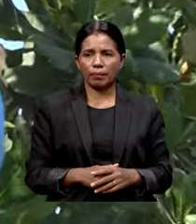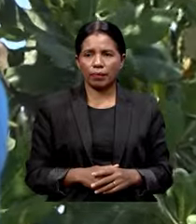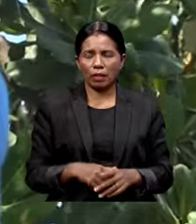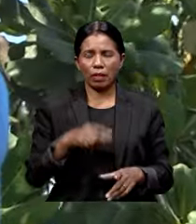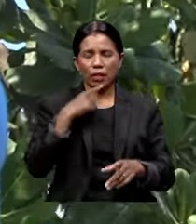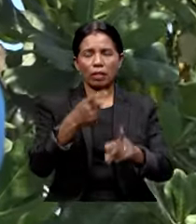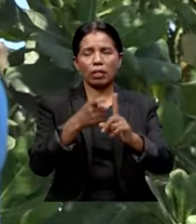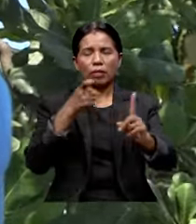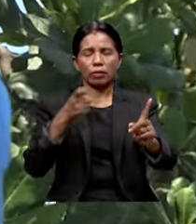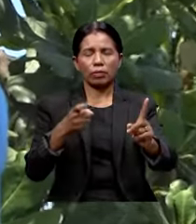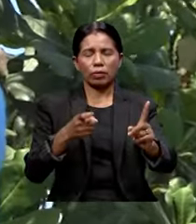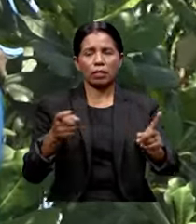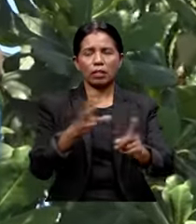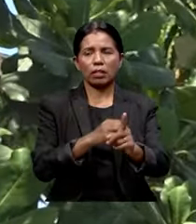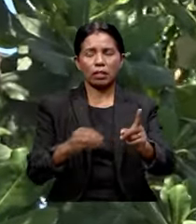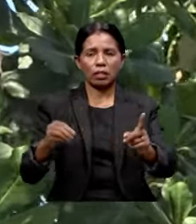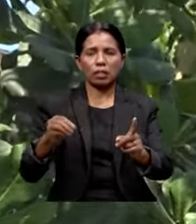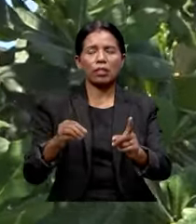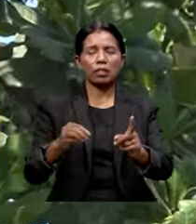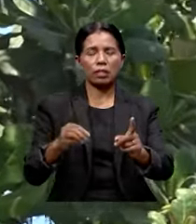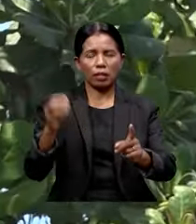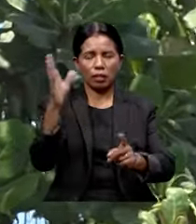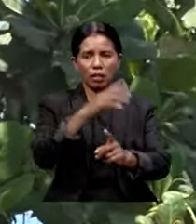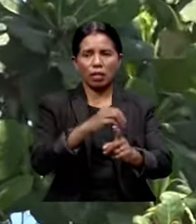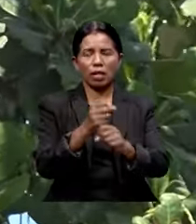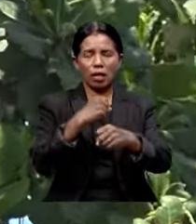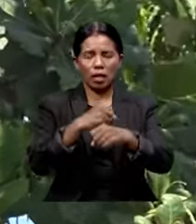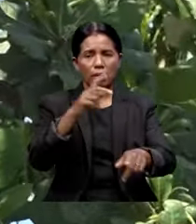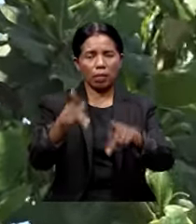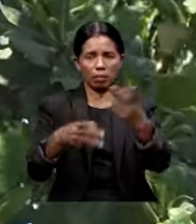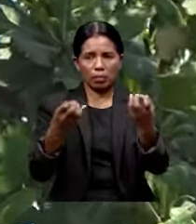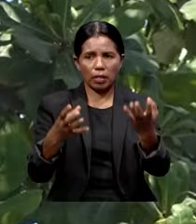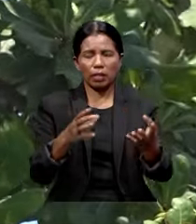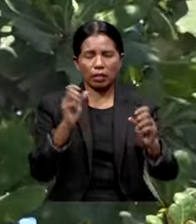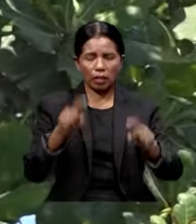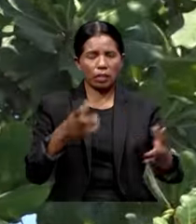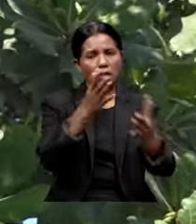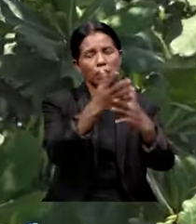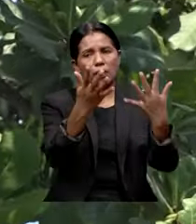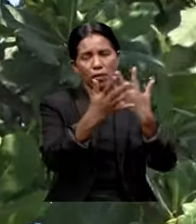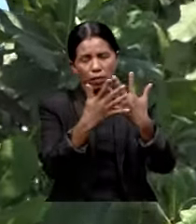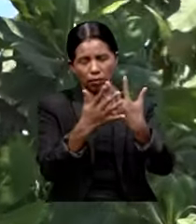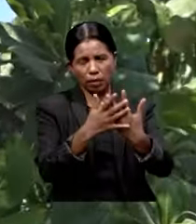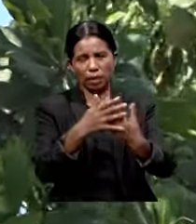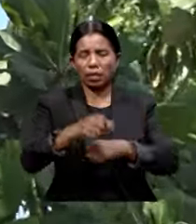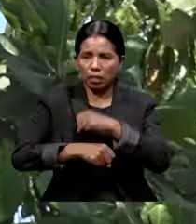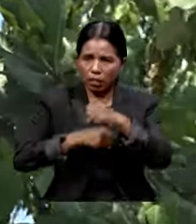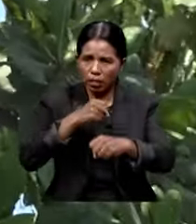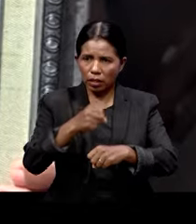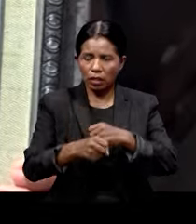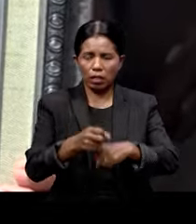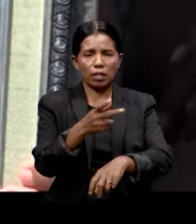konsekuensia usi masakre ne tomak mak resulta sobrevivente lubu kida tege badadu desterados